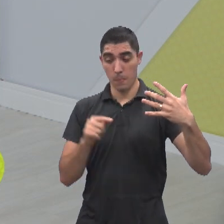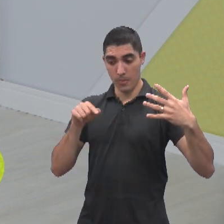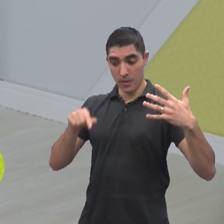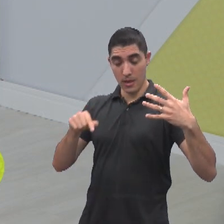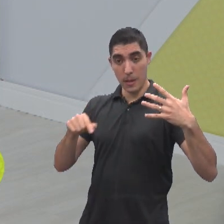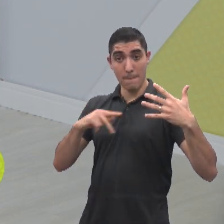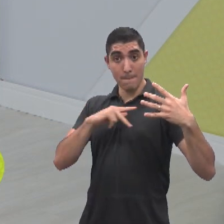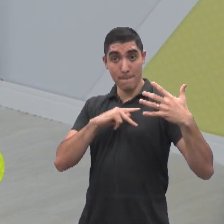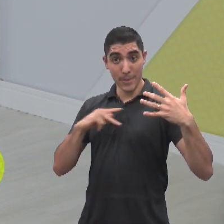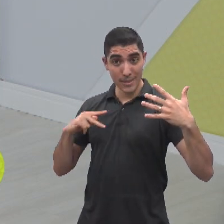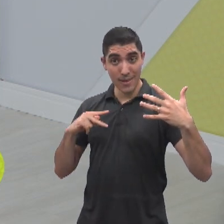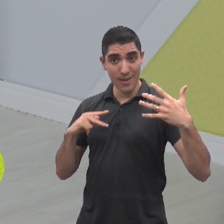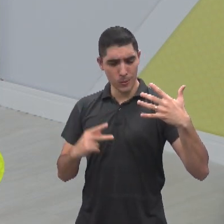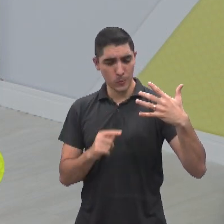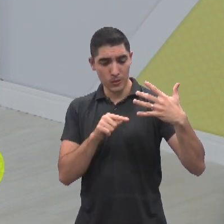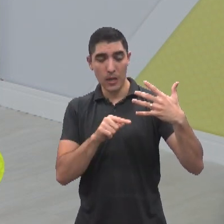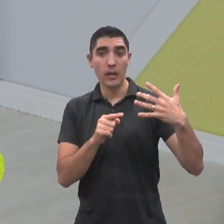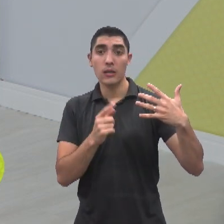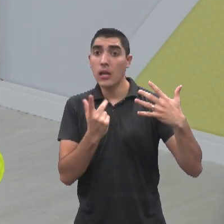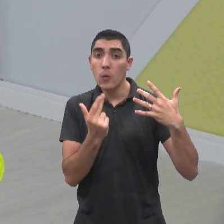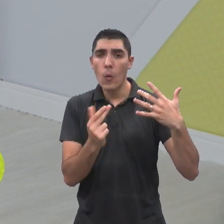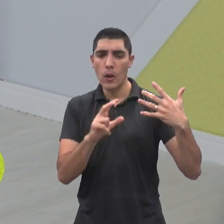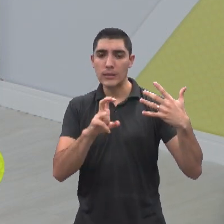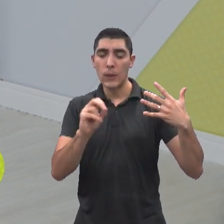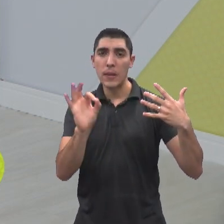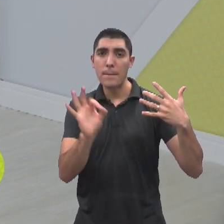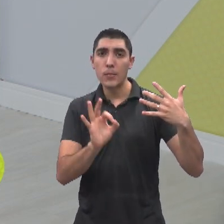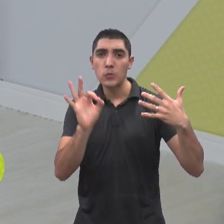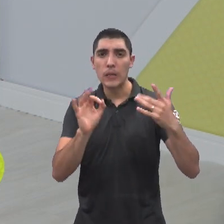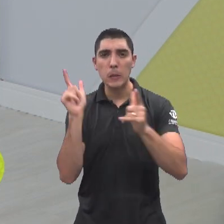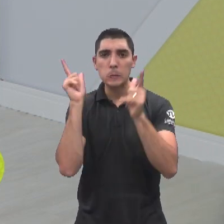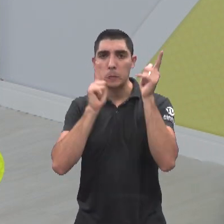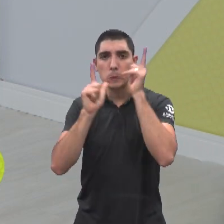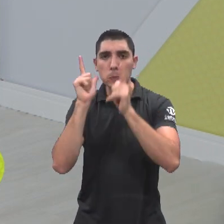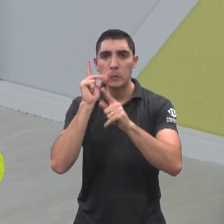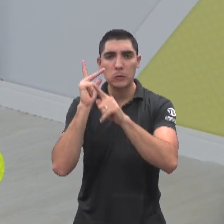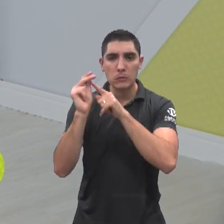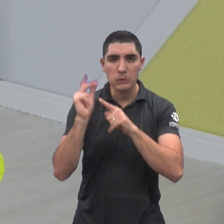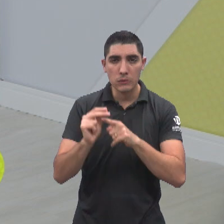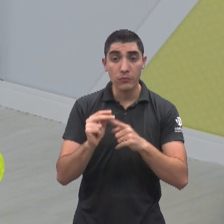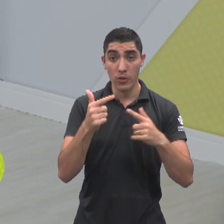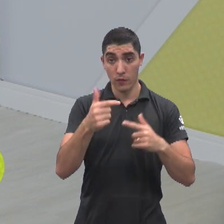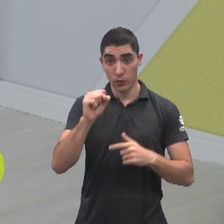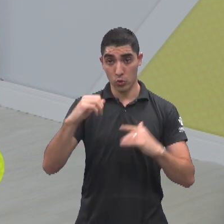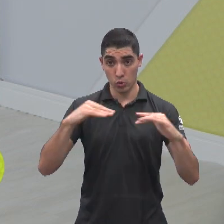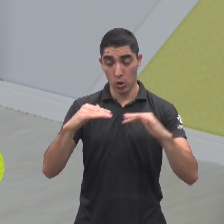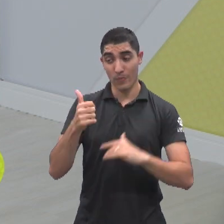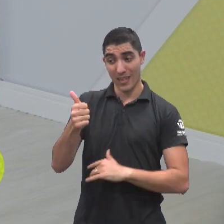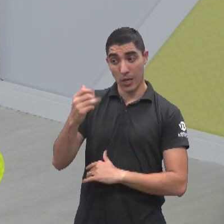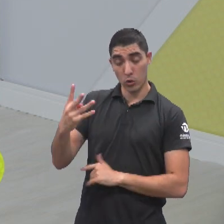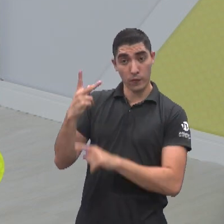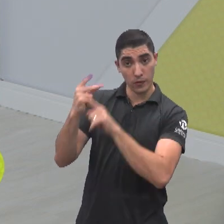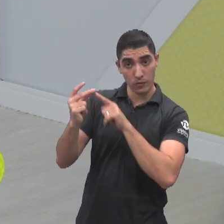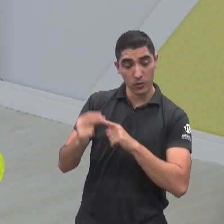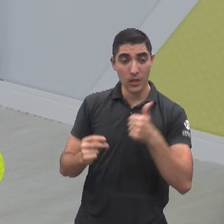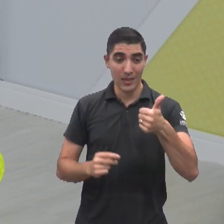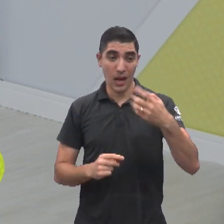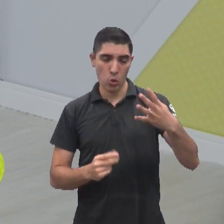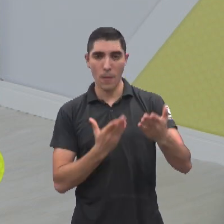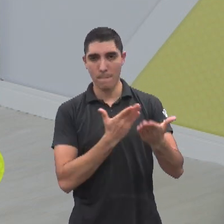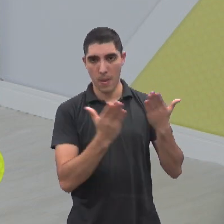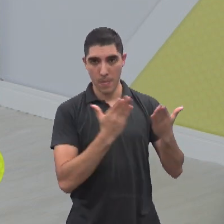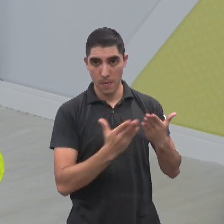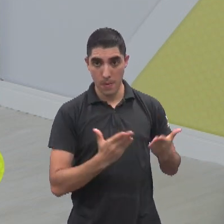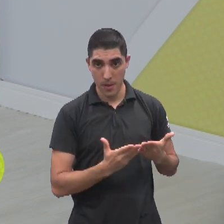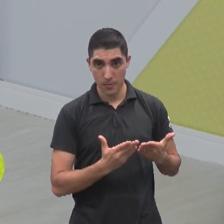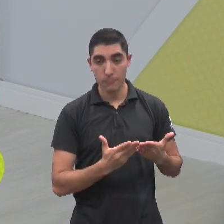tinham exatamente a mesma campanha, 50% de aproveitamento, com 28 jogos, 14 vitórias e 14 derrotas. No